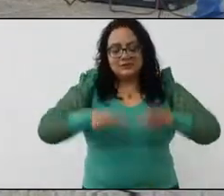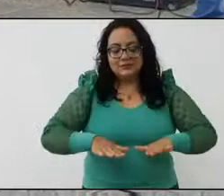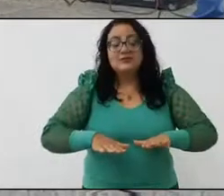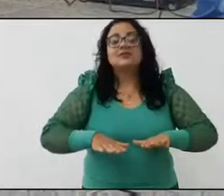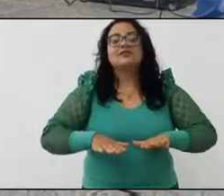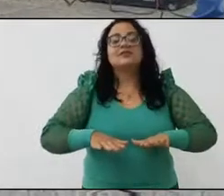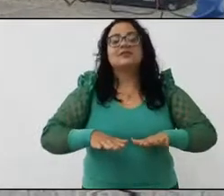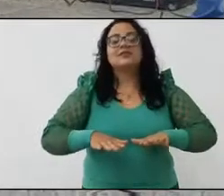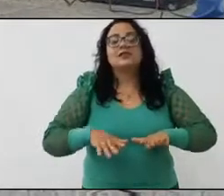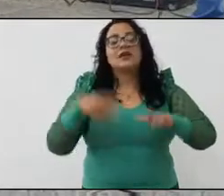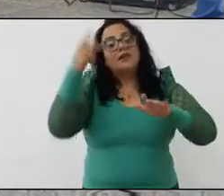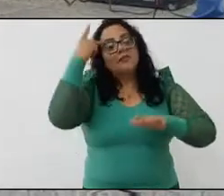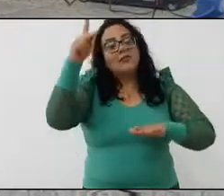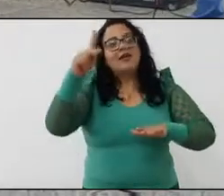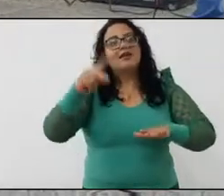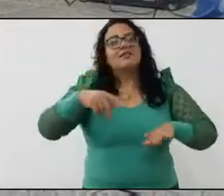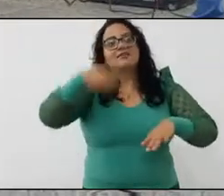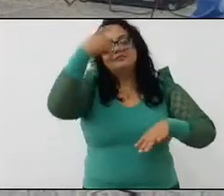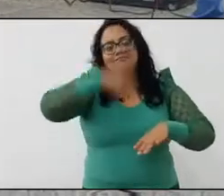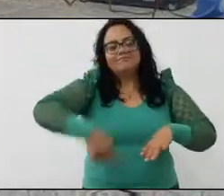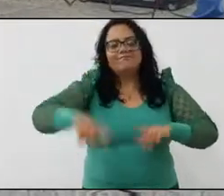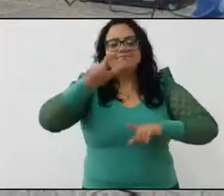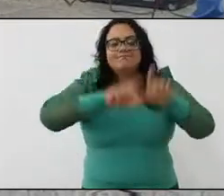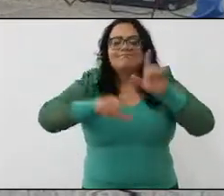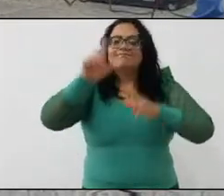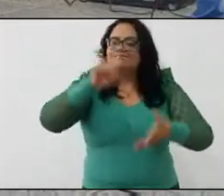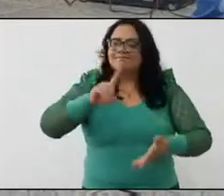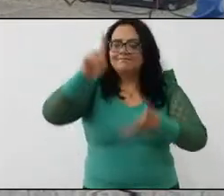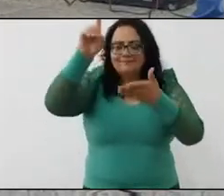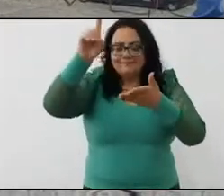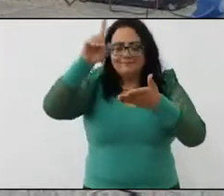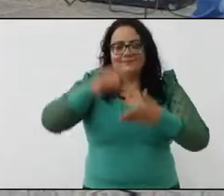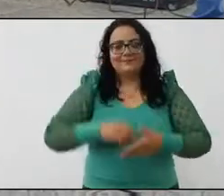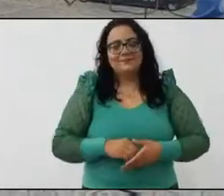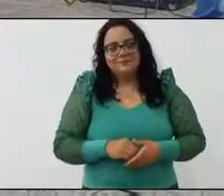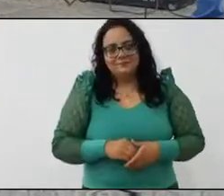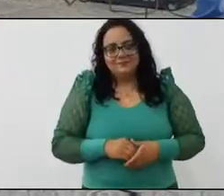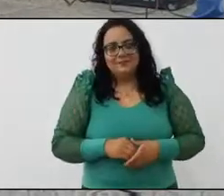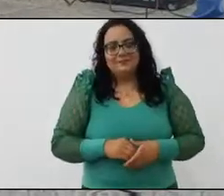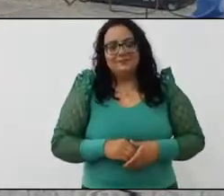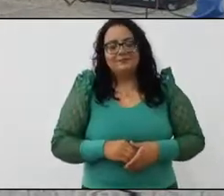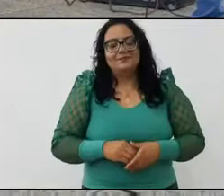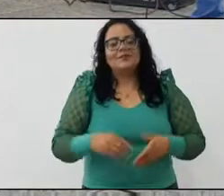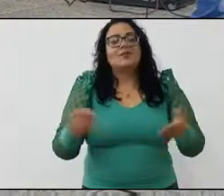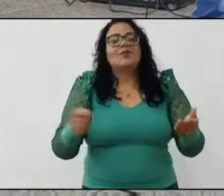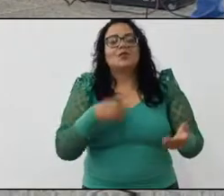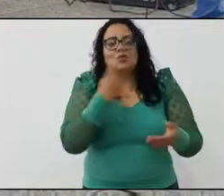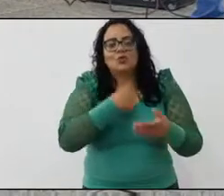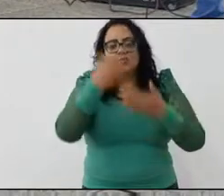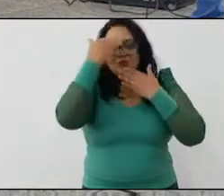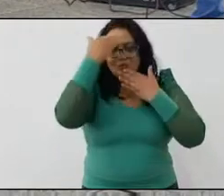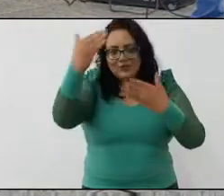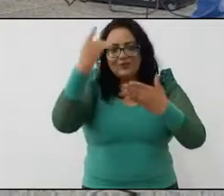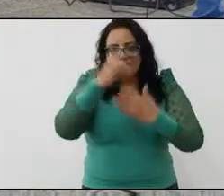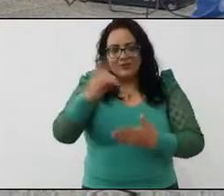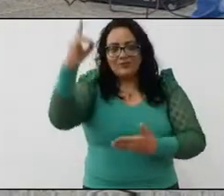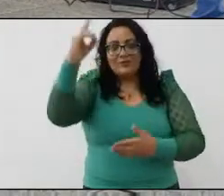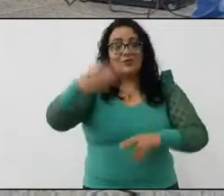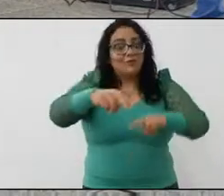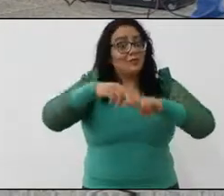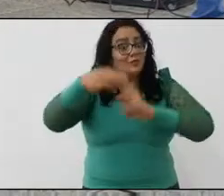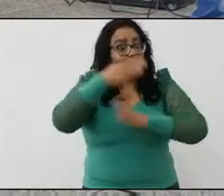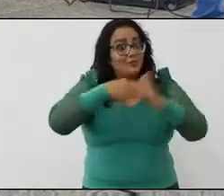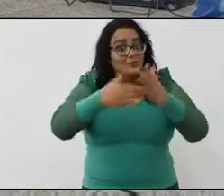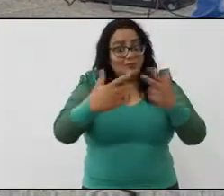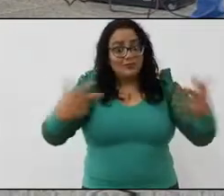para prestarmos mais um culto ao Senhor. Então nós louvamos a Deus por tudo, por mais